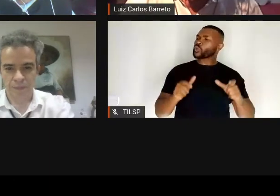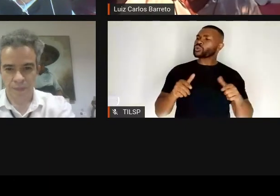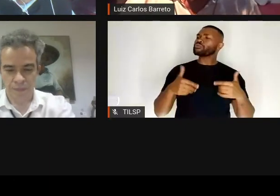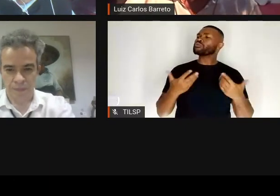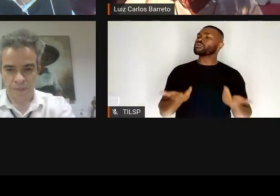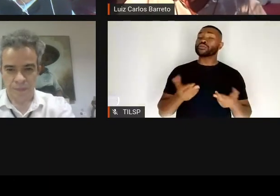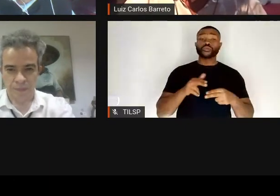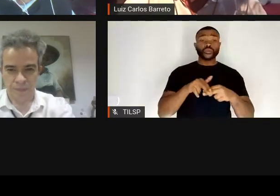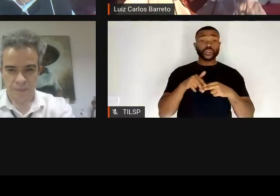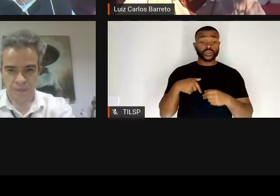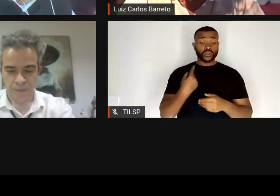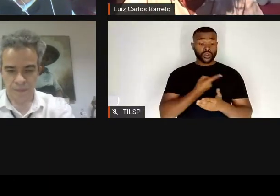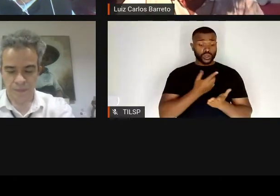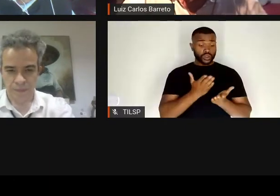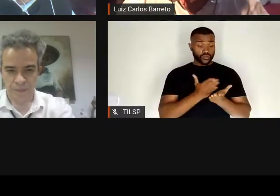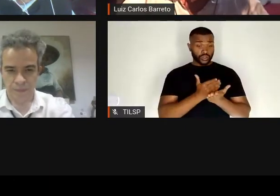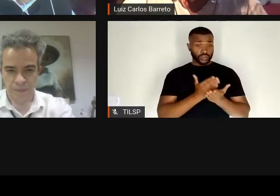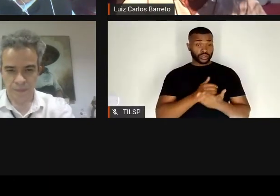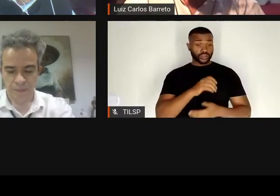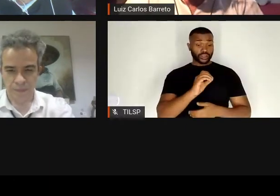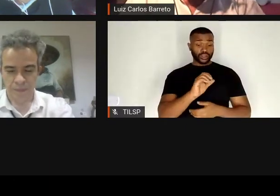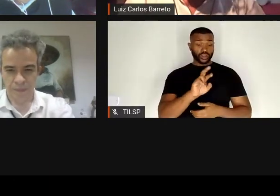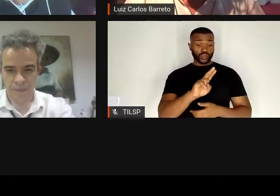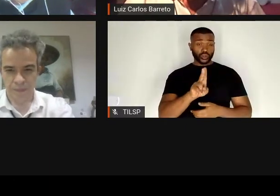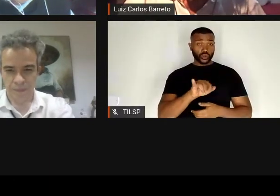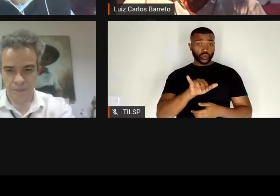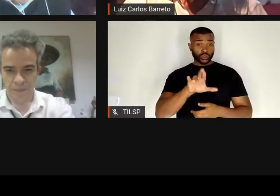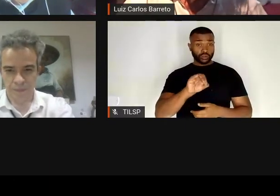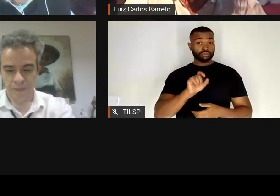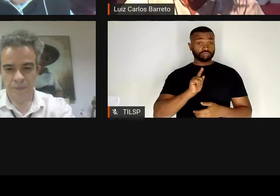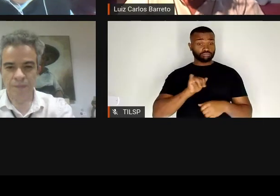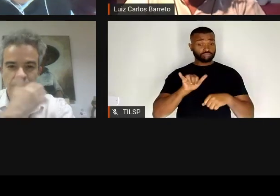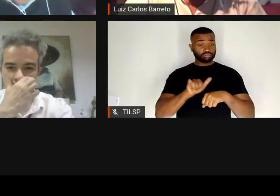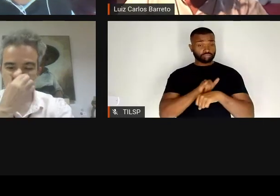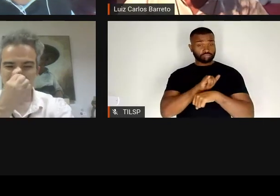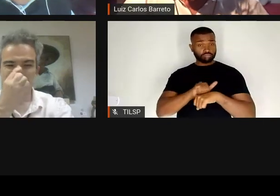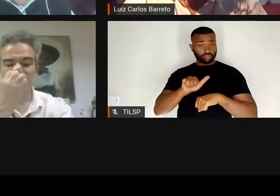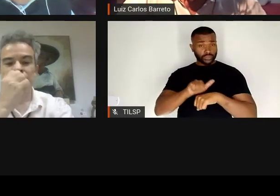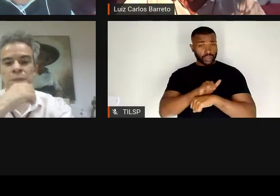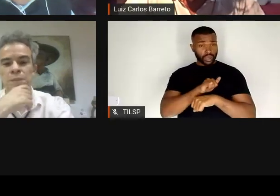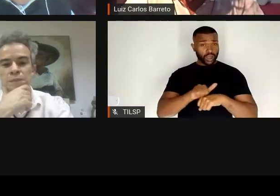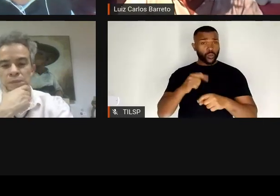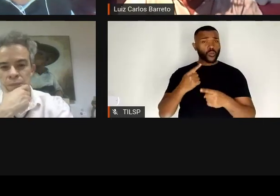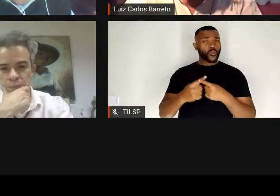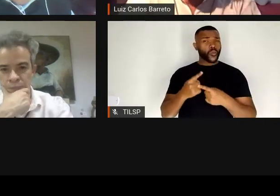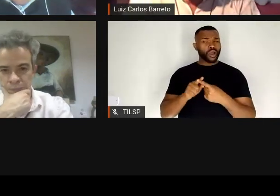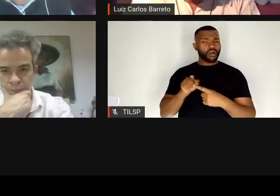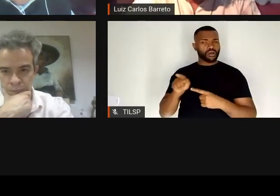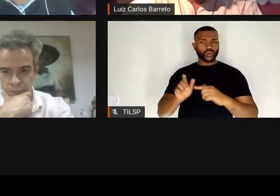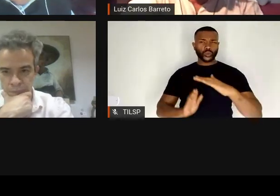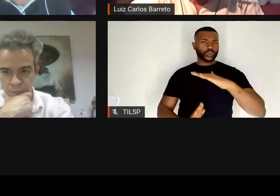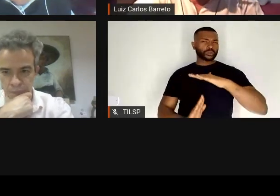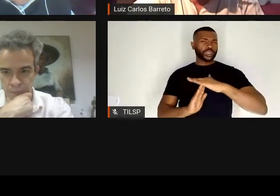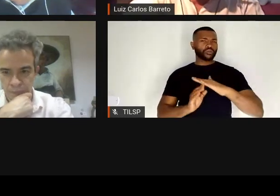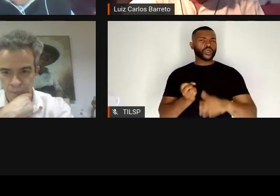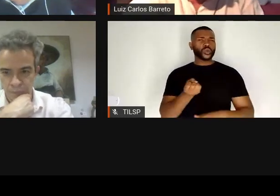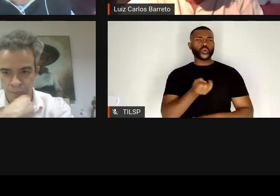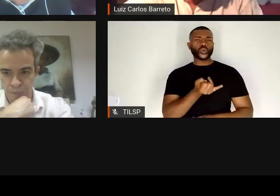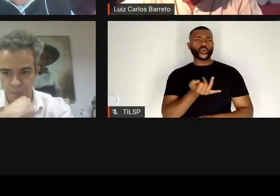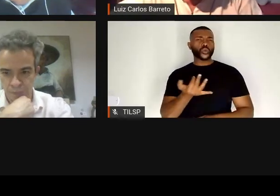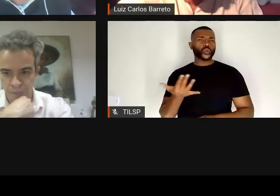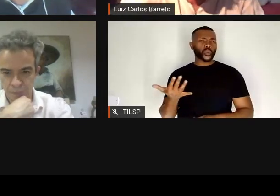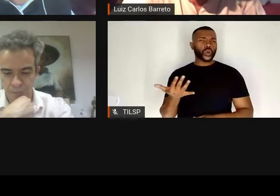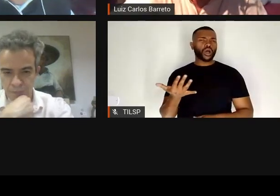Cruzeiro, tínhamos uma estratégia, como o Cruzeiro não limitava o número de chapas,